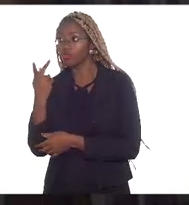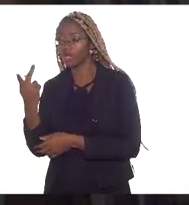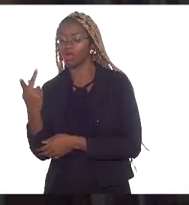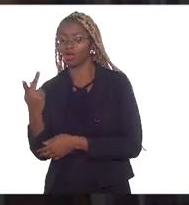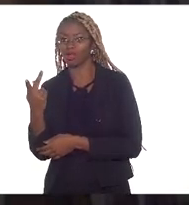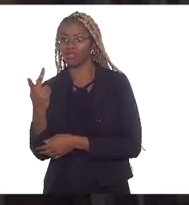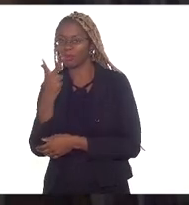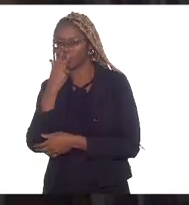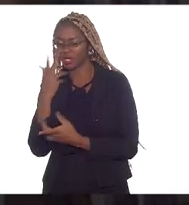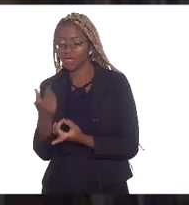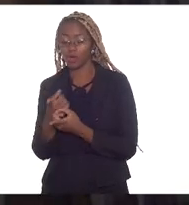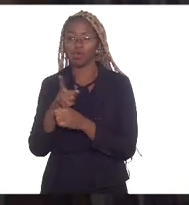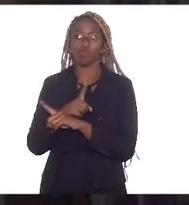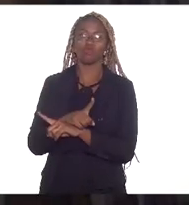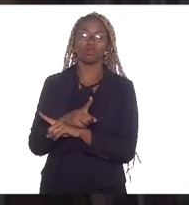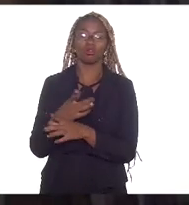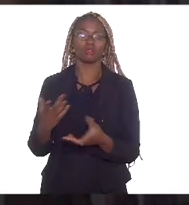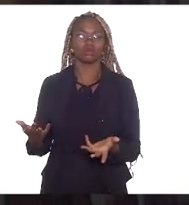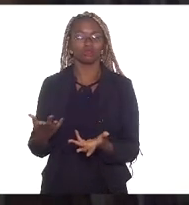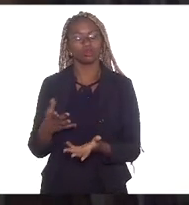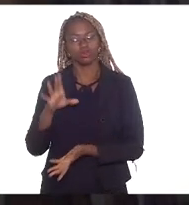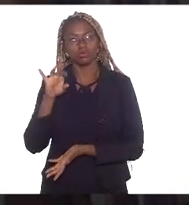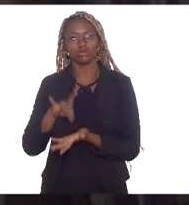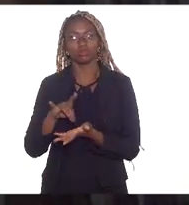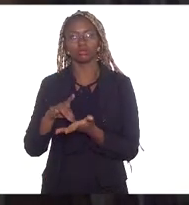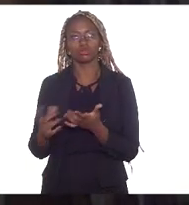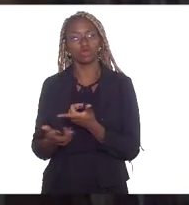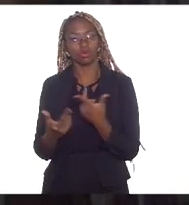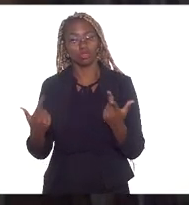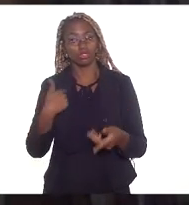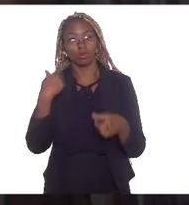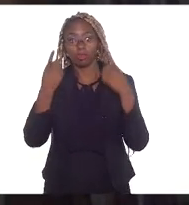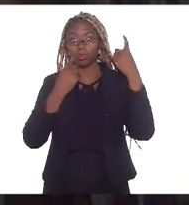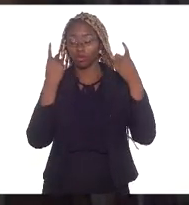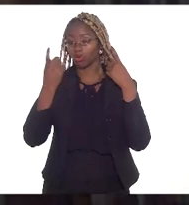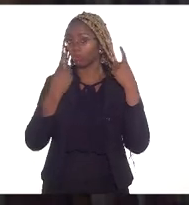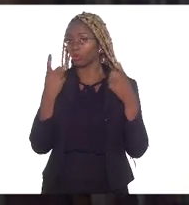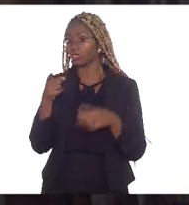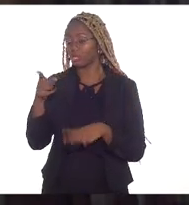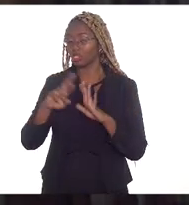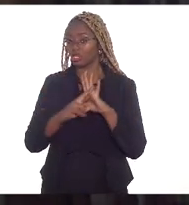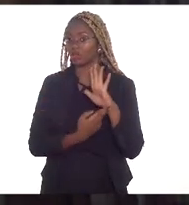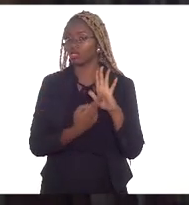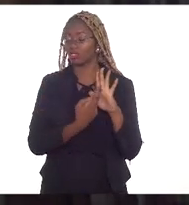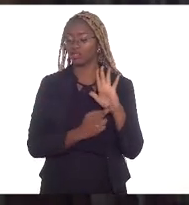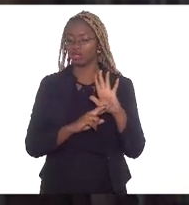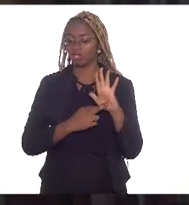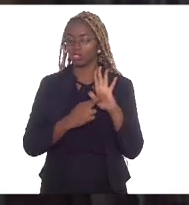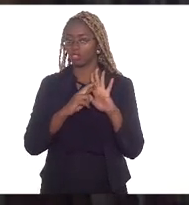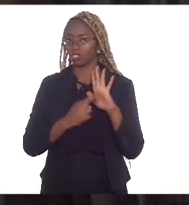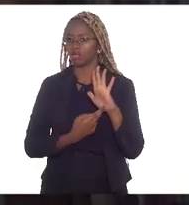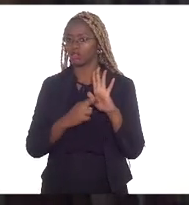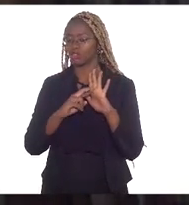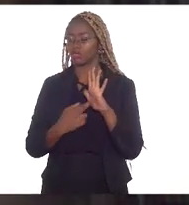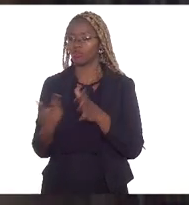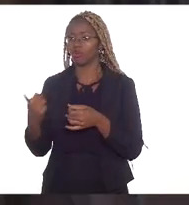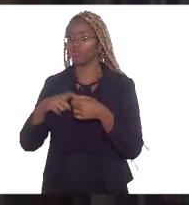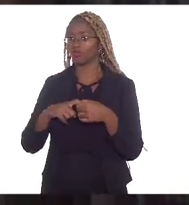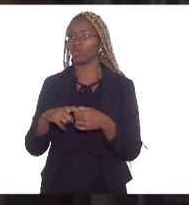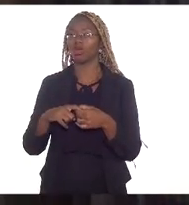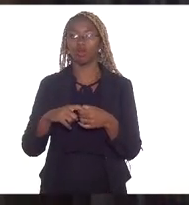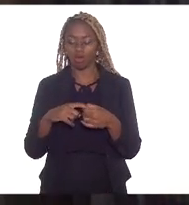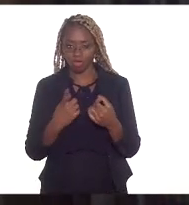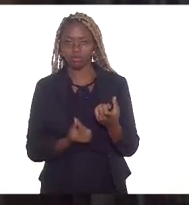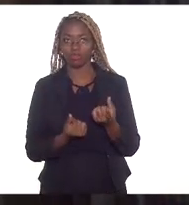Então, realmente, isso daí são coisas que me preocupam. Esse regime de recuperação fiscal, ninguém sabe como é